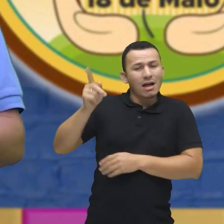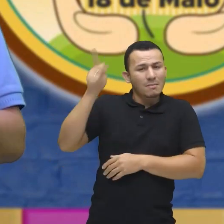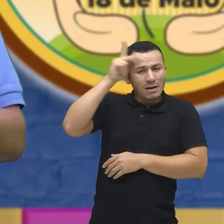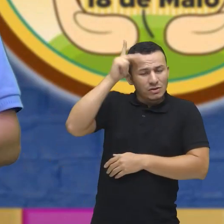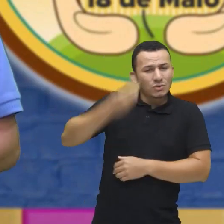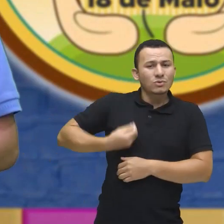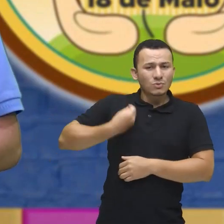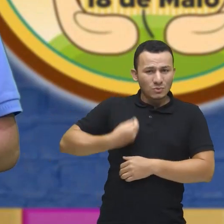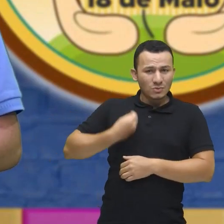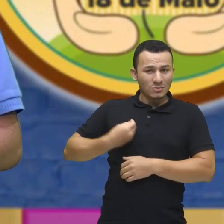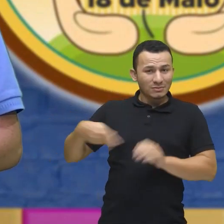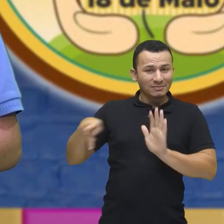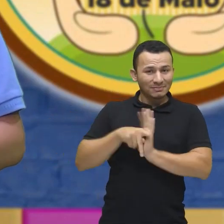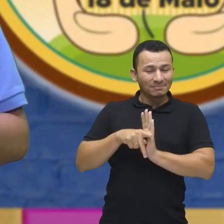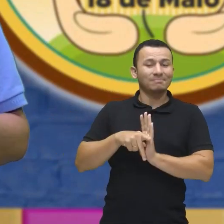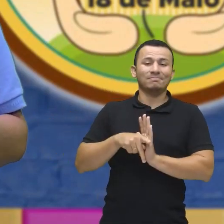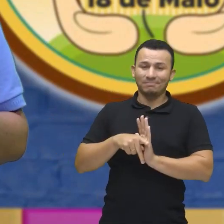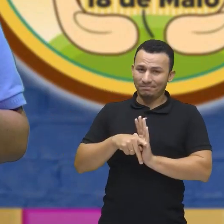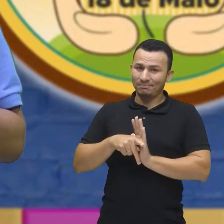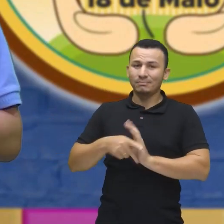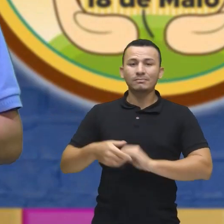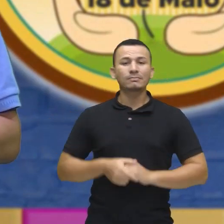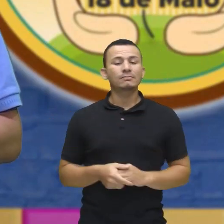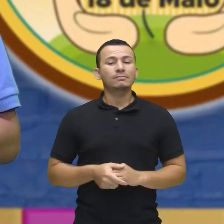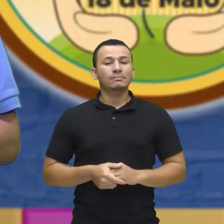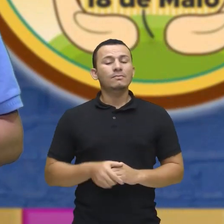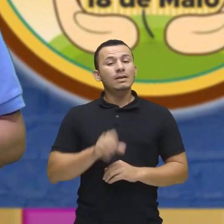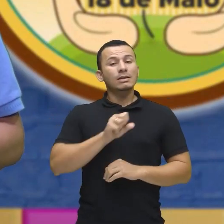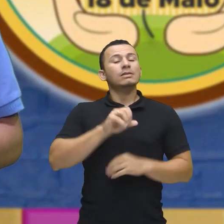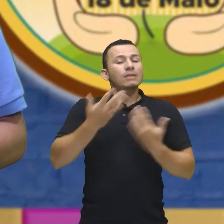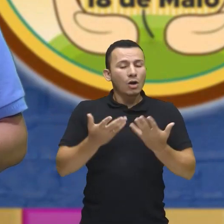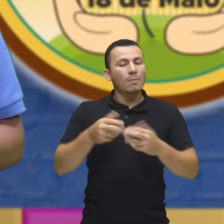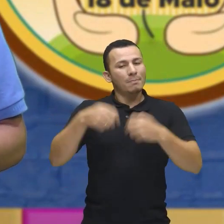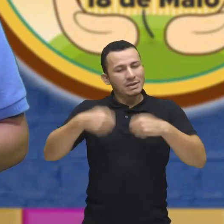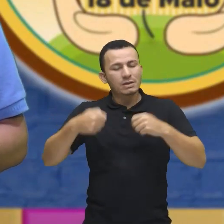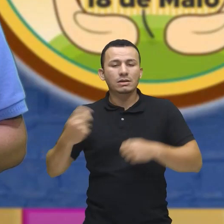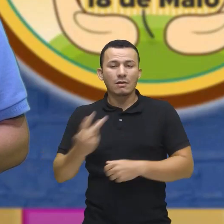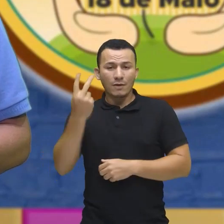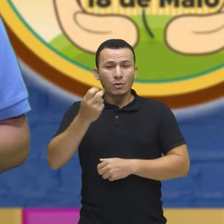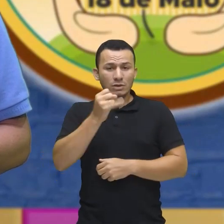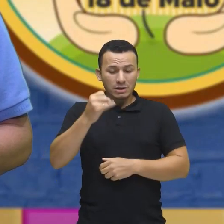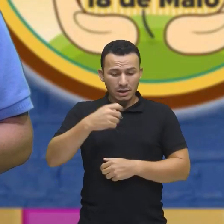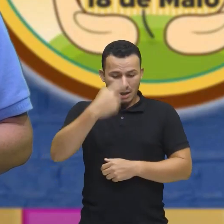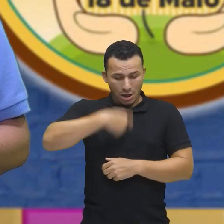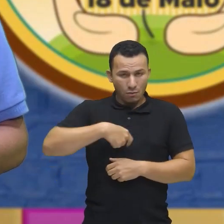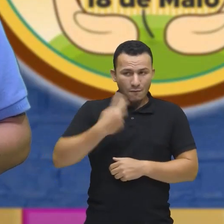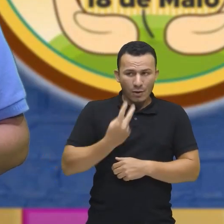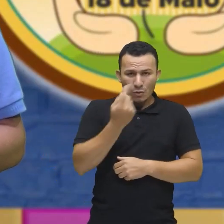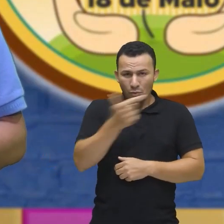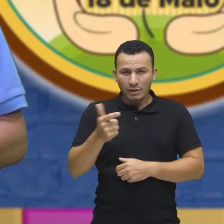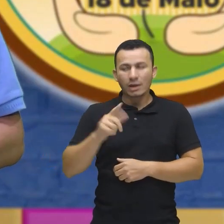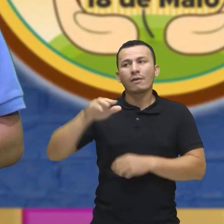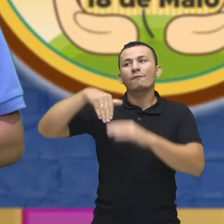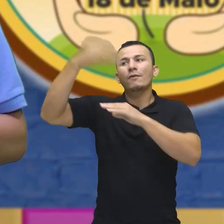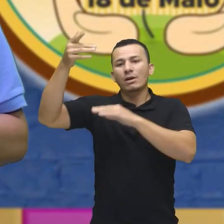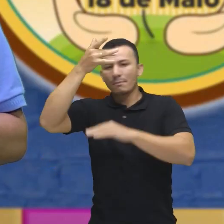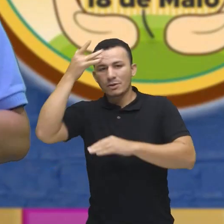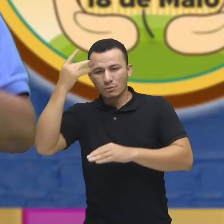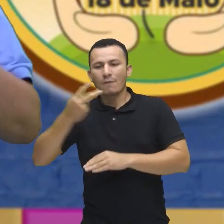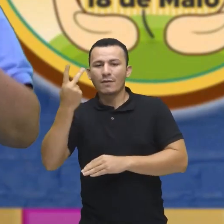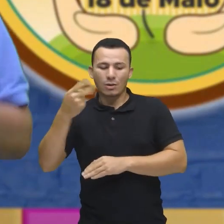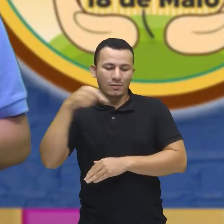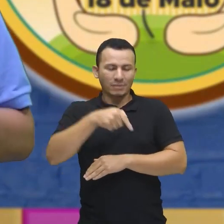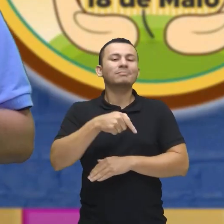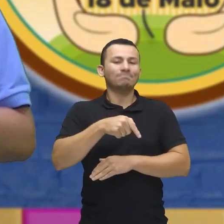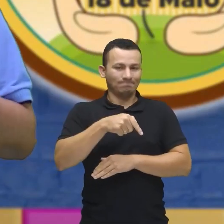que era de Parintins. Então, se eu não valorizar, vem alguém que vai valorizar sim. Então, nós temos que valorizar. E a